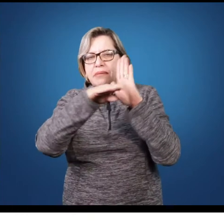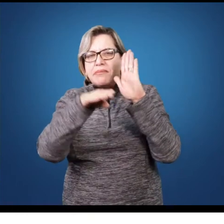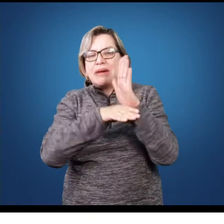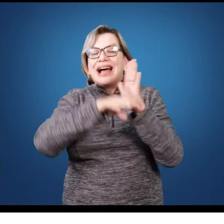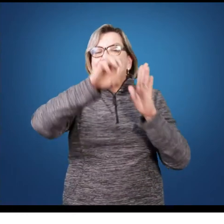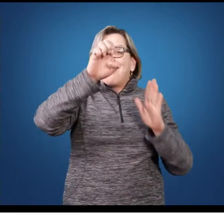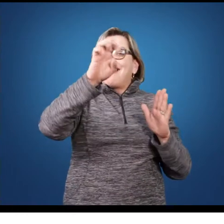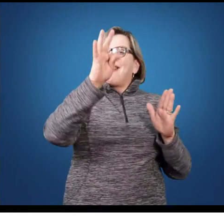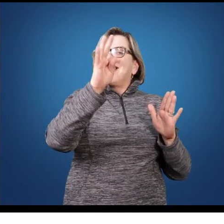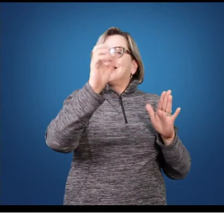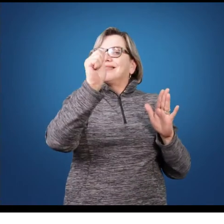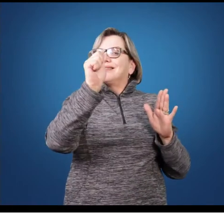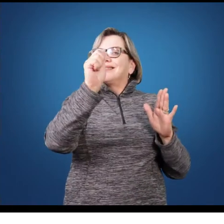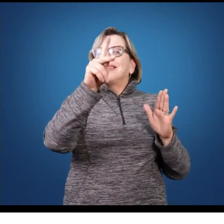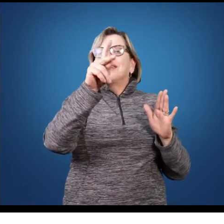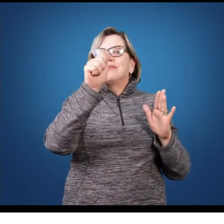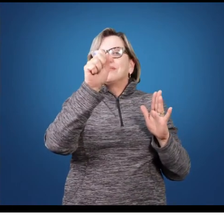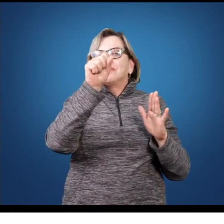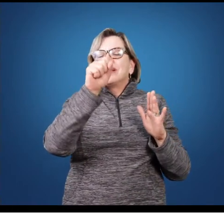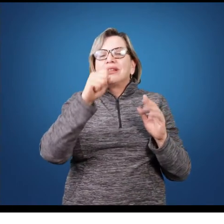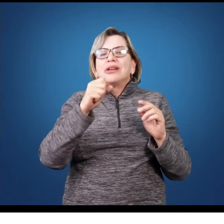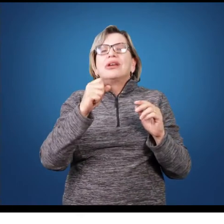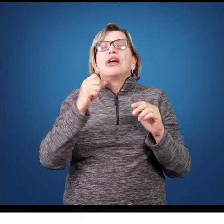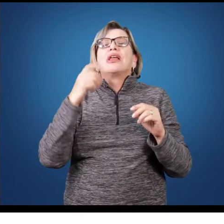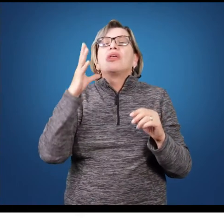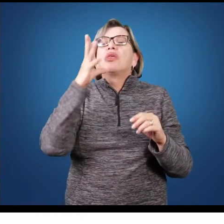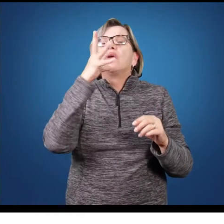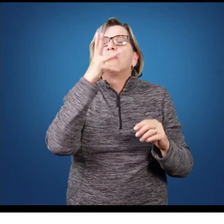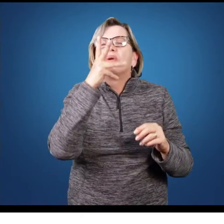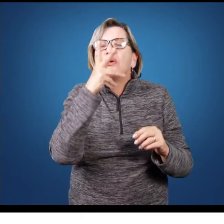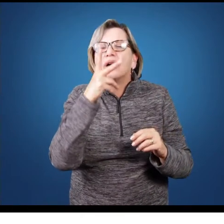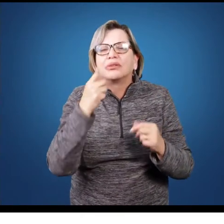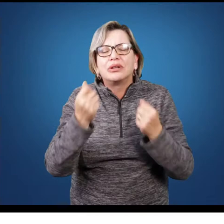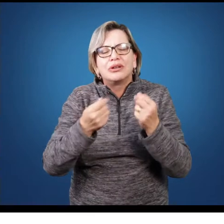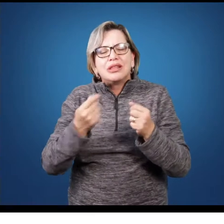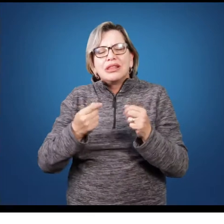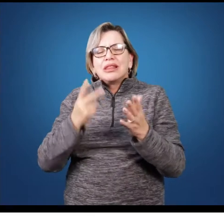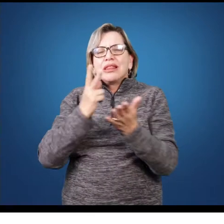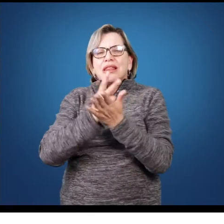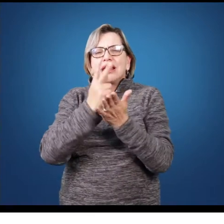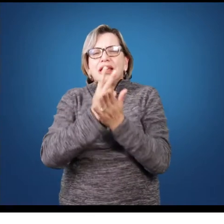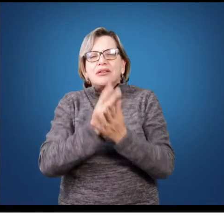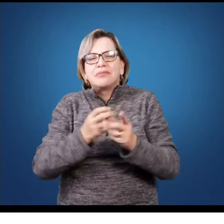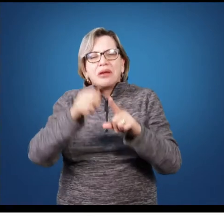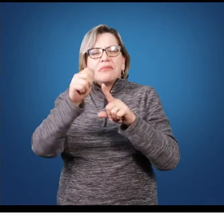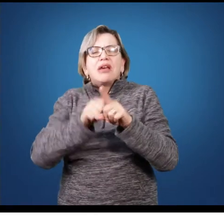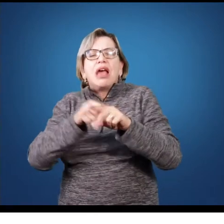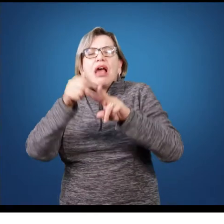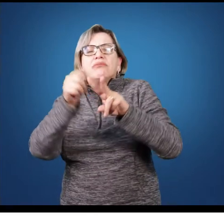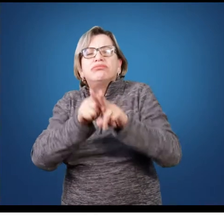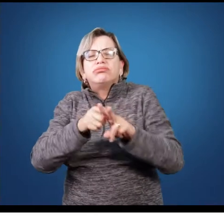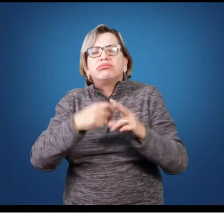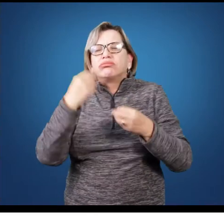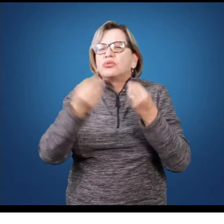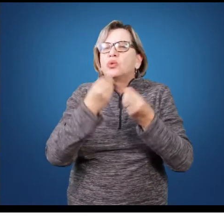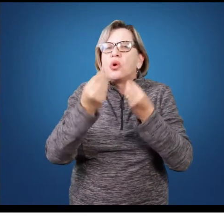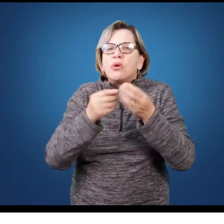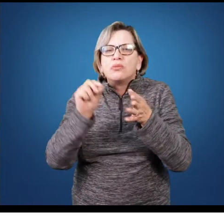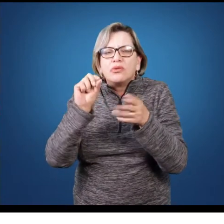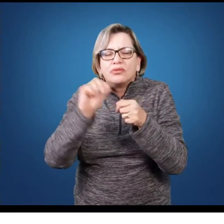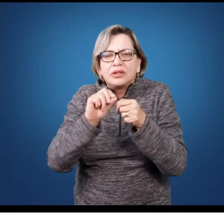seja, de quanto em quanto tempo será realizado a busca do referencial teórico, a coleta